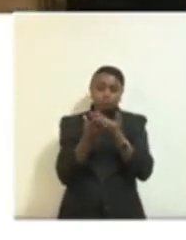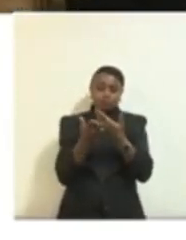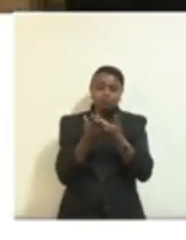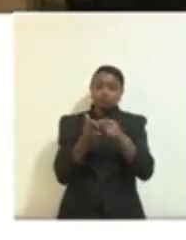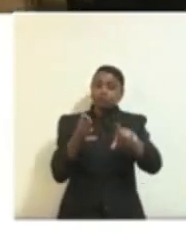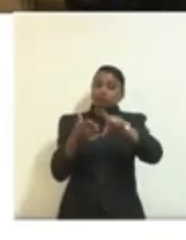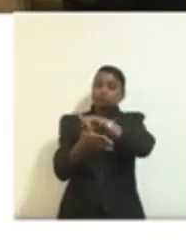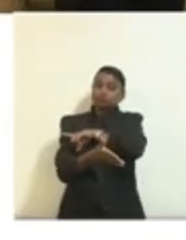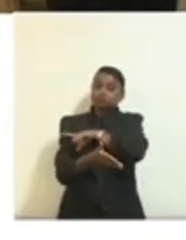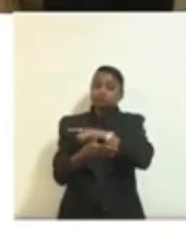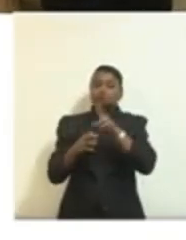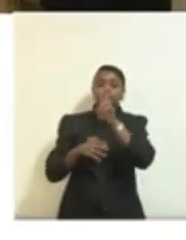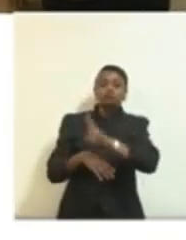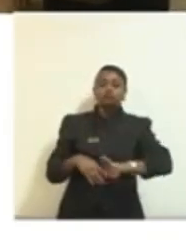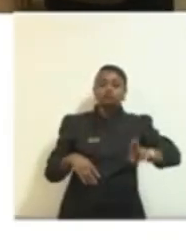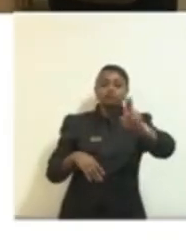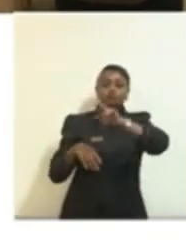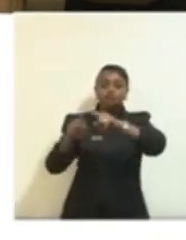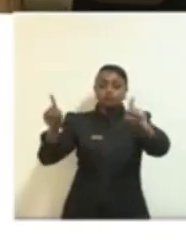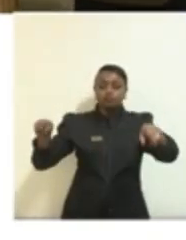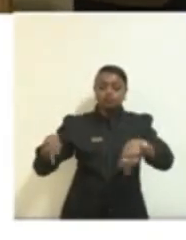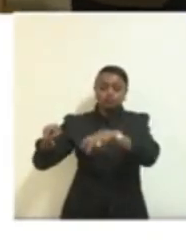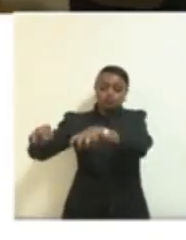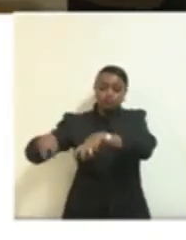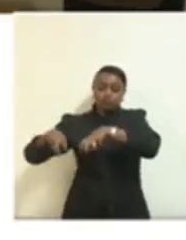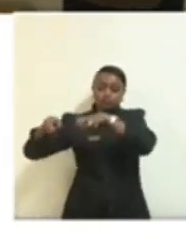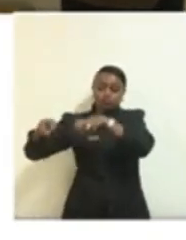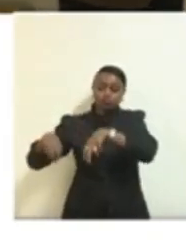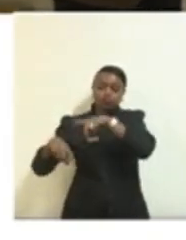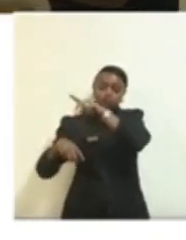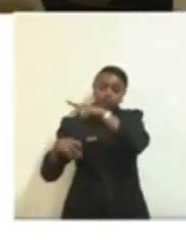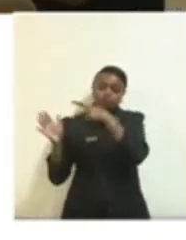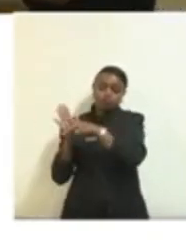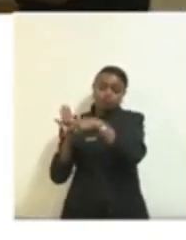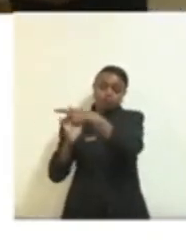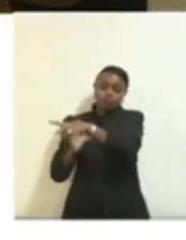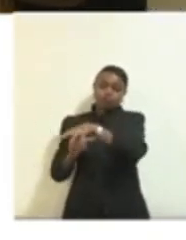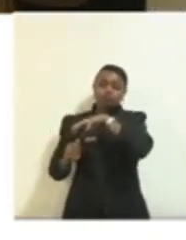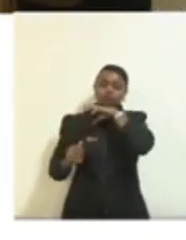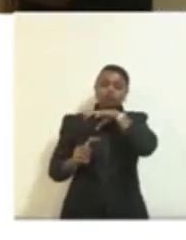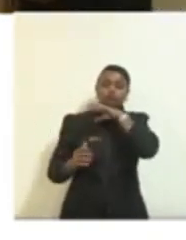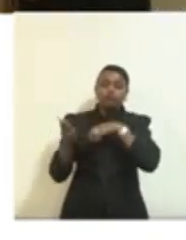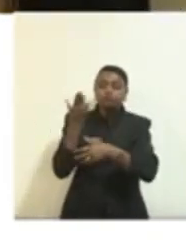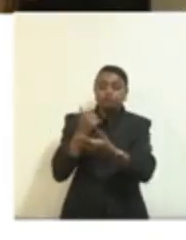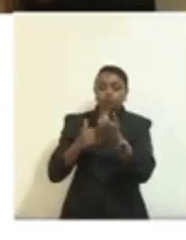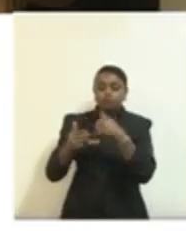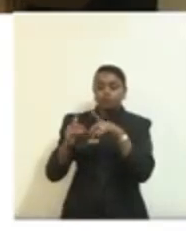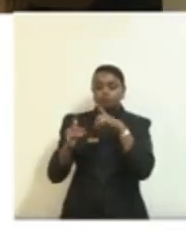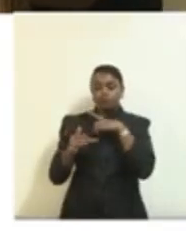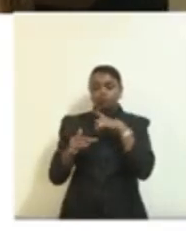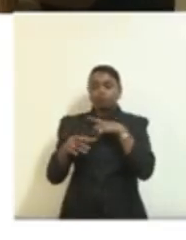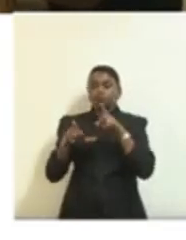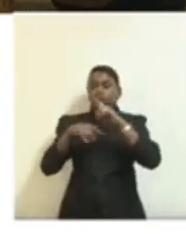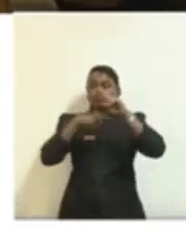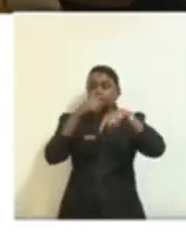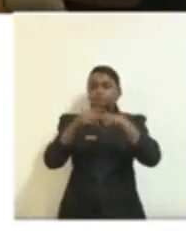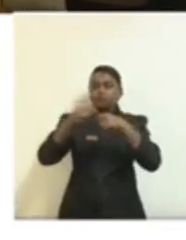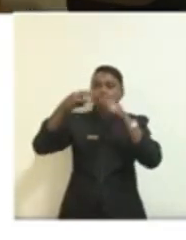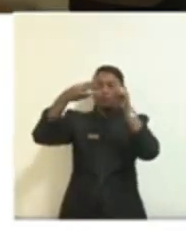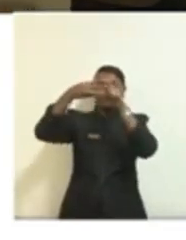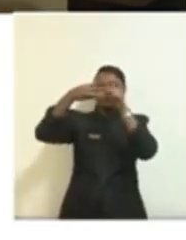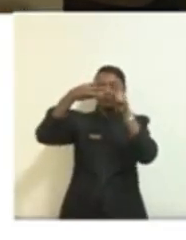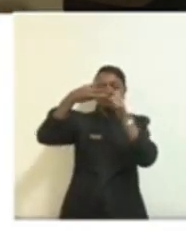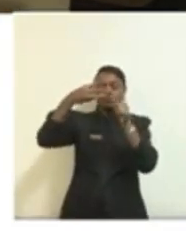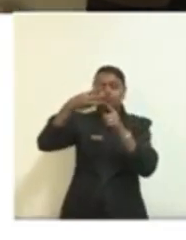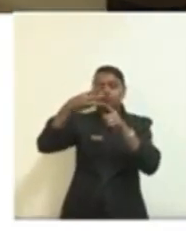tradicional, pastejo, né, conforme manejado na propriedade, e um terceiro tratamento, que era um diferimento. Eu não vou mostrar o resultado, não vai